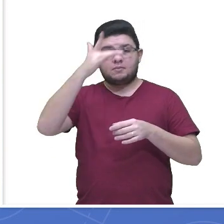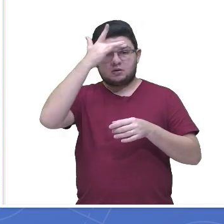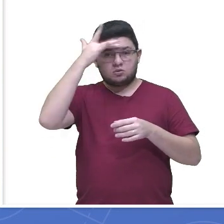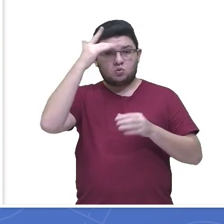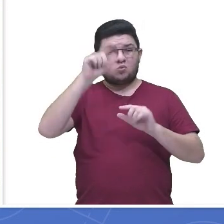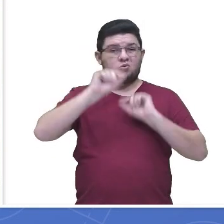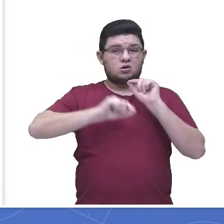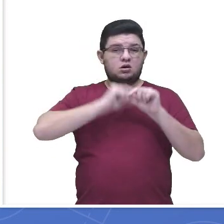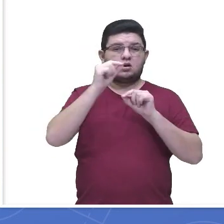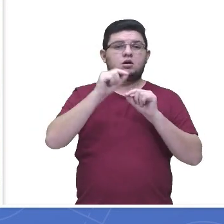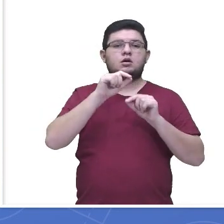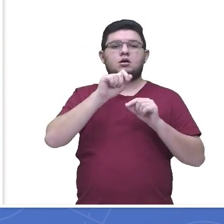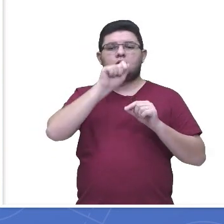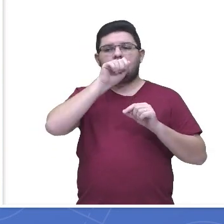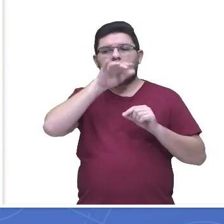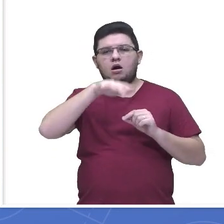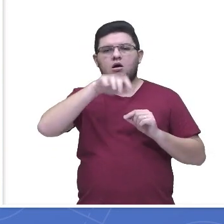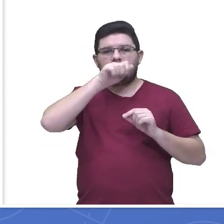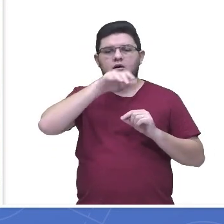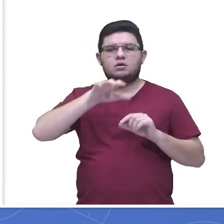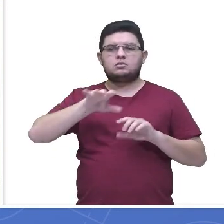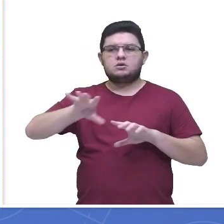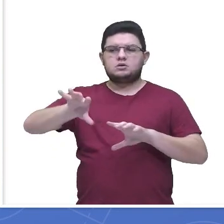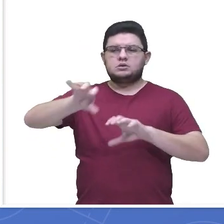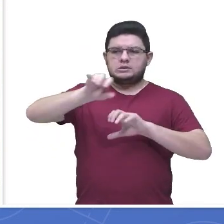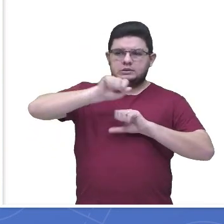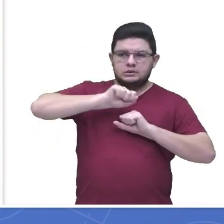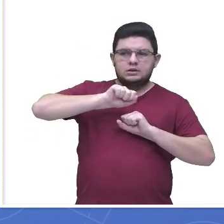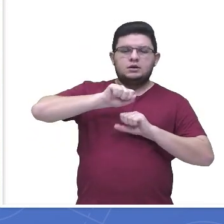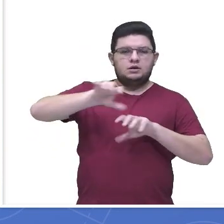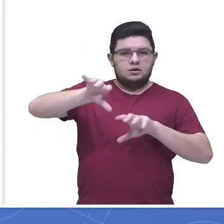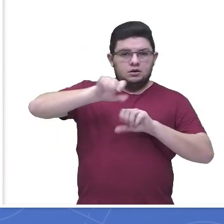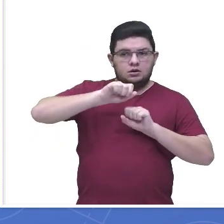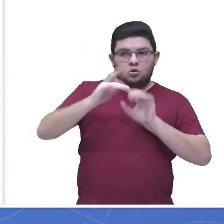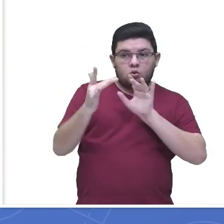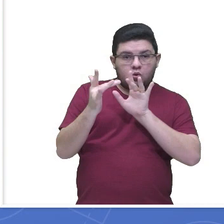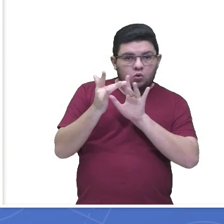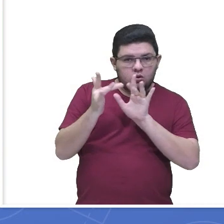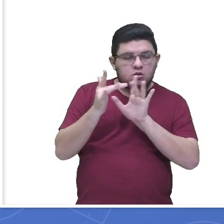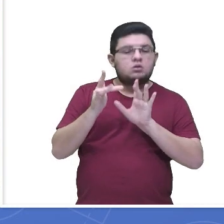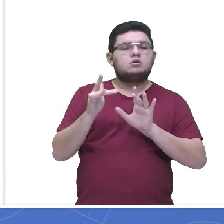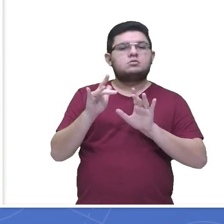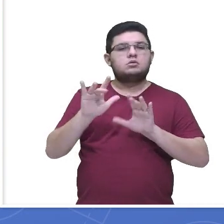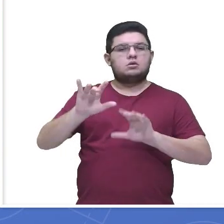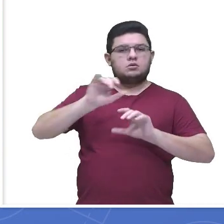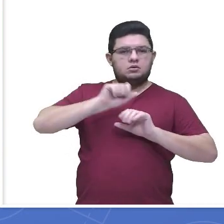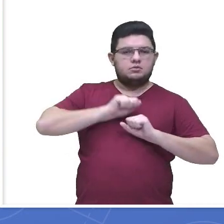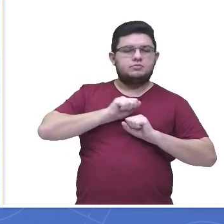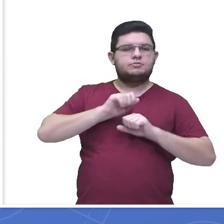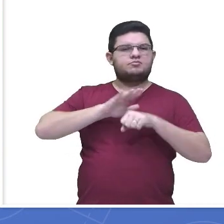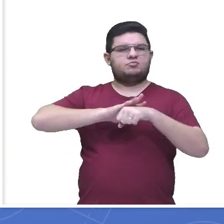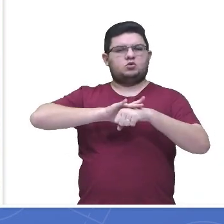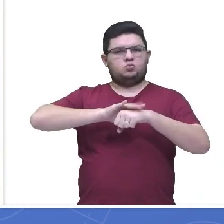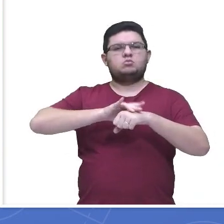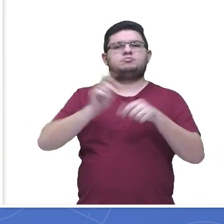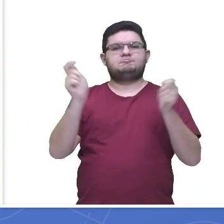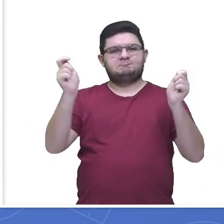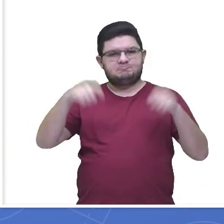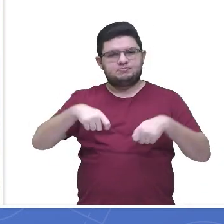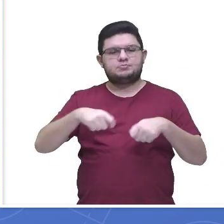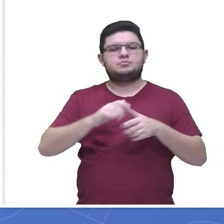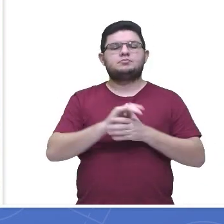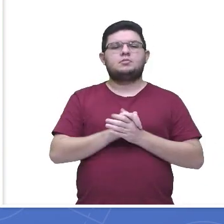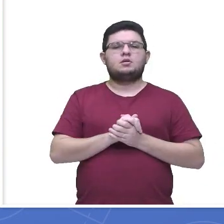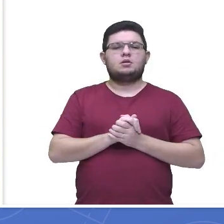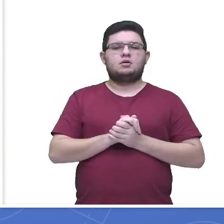com a tuberculose, geralmente quando ela tosse, né, ou ela vai eliminar algumas gotículas na sua tosse.